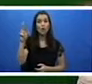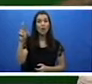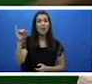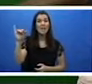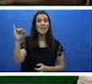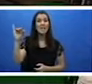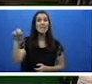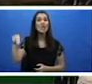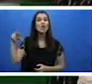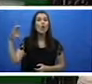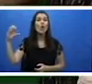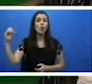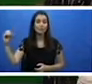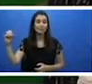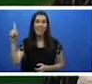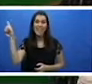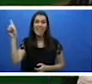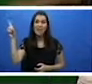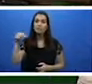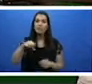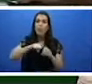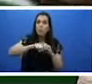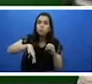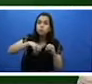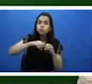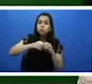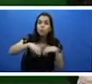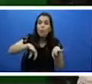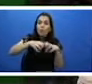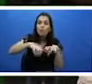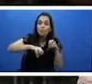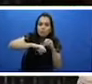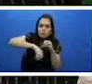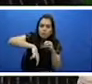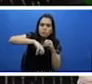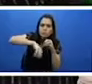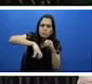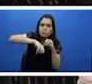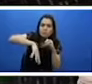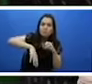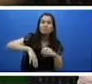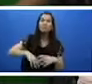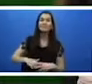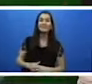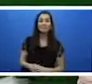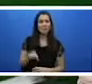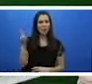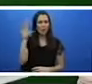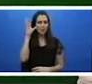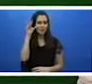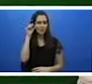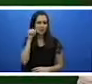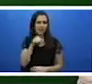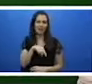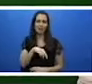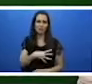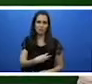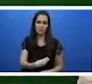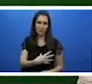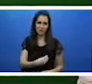nascem os filhotes. Então, são algumas curiosidades de alguns mamíferos, ok?